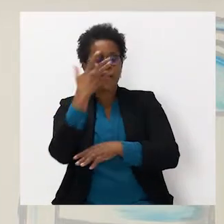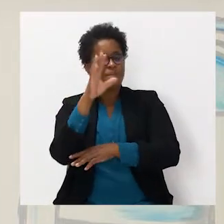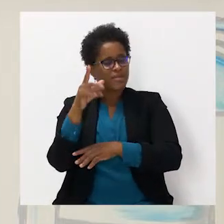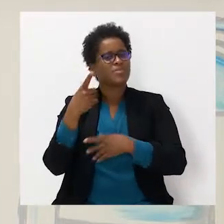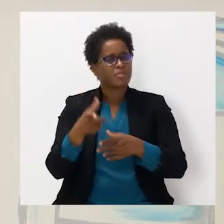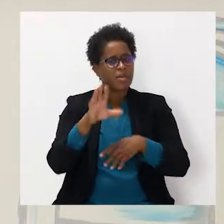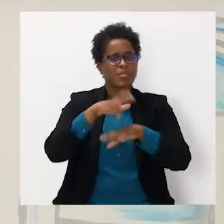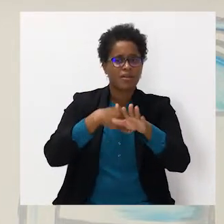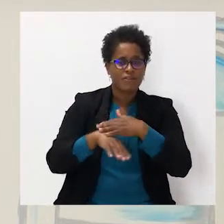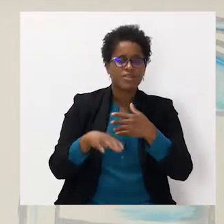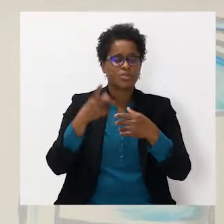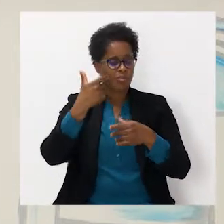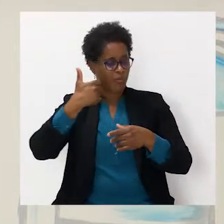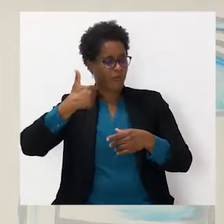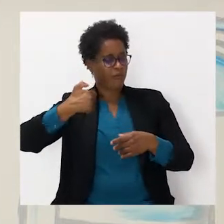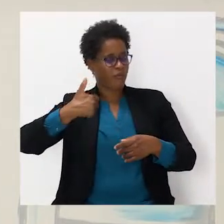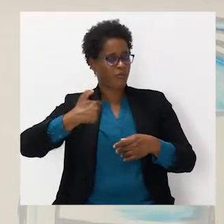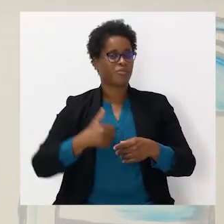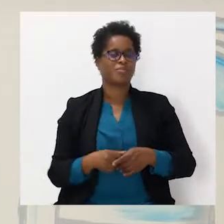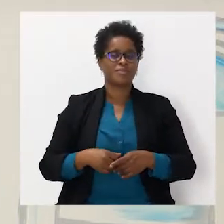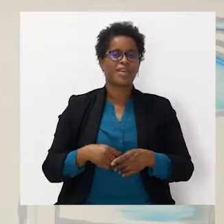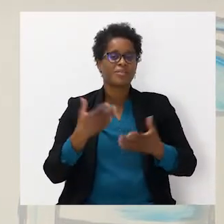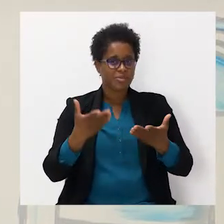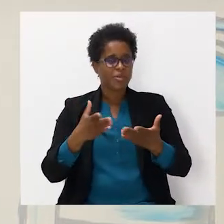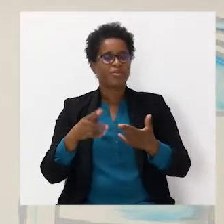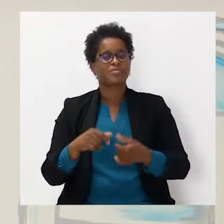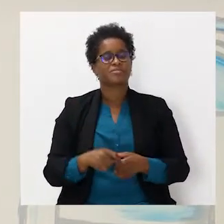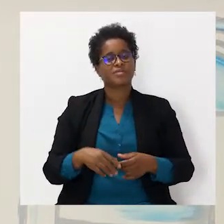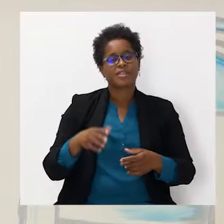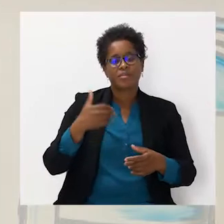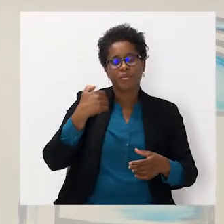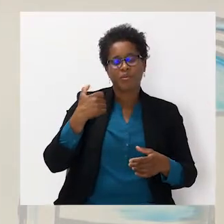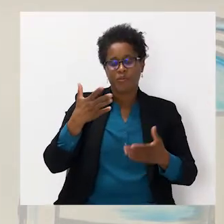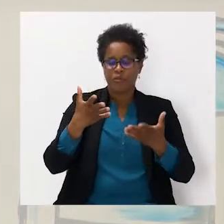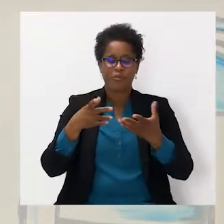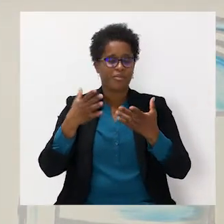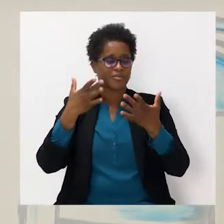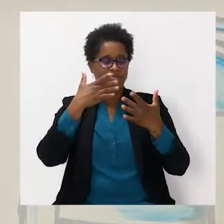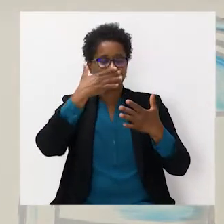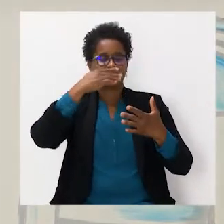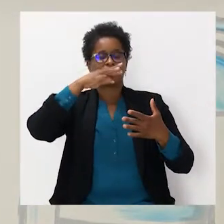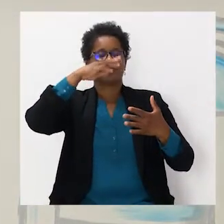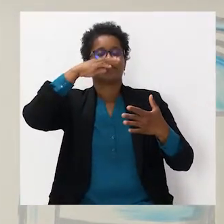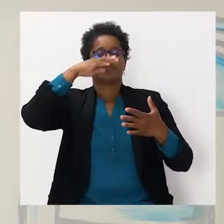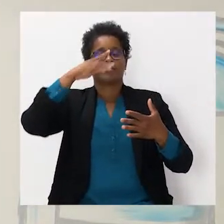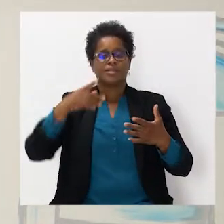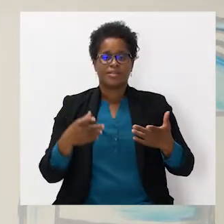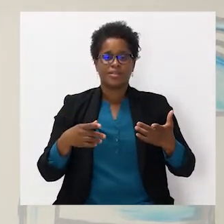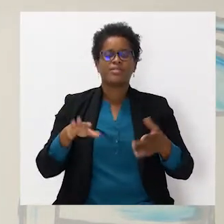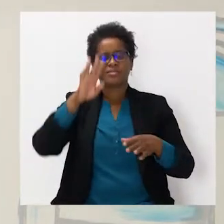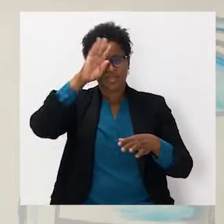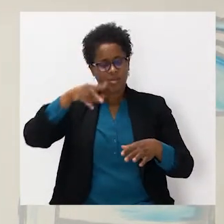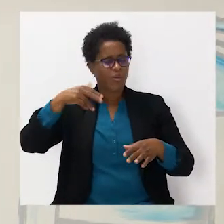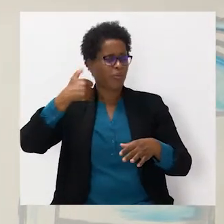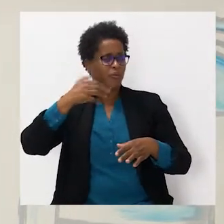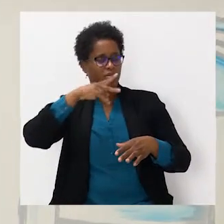fazer perfumes, não é? Então, na decoração e perfumaria. Sabiam que o perfume